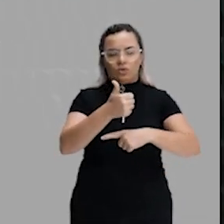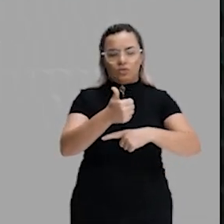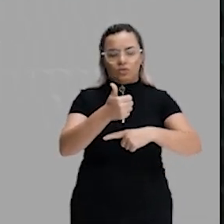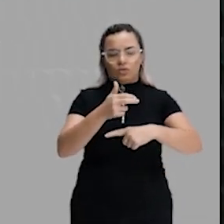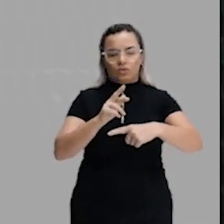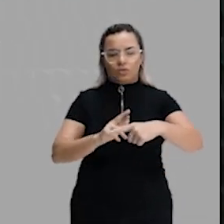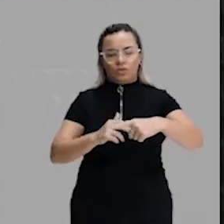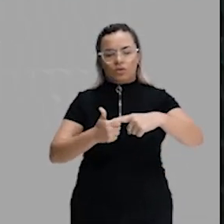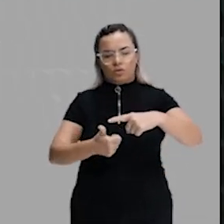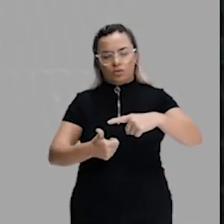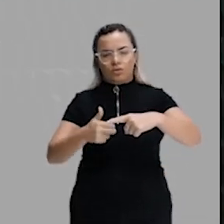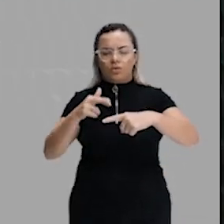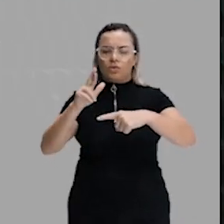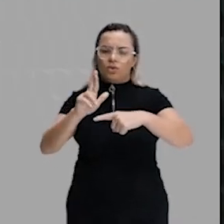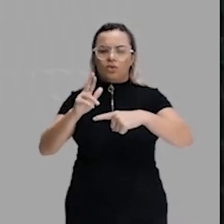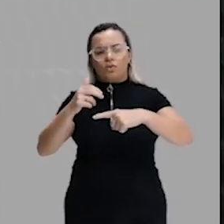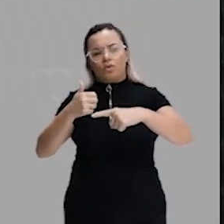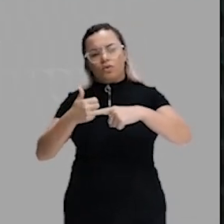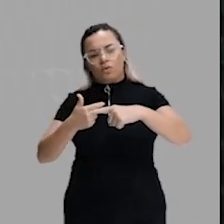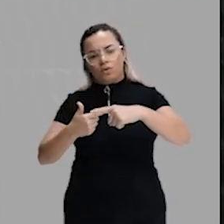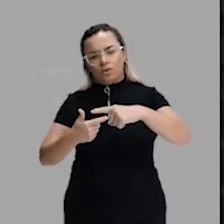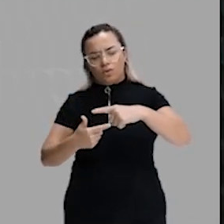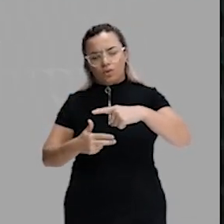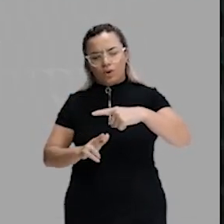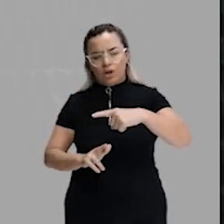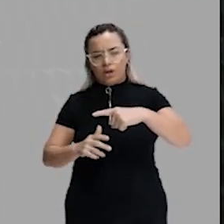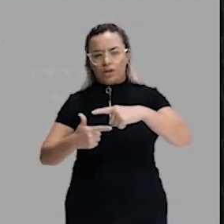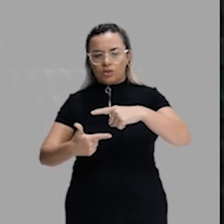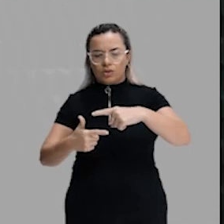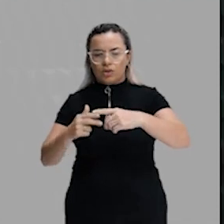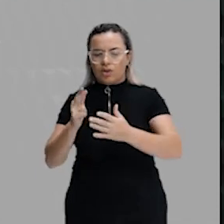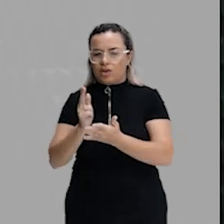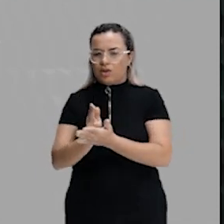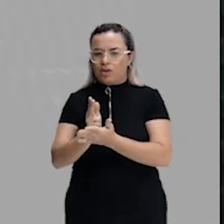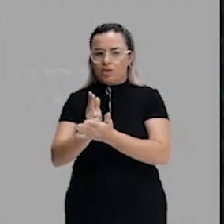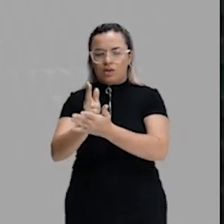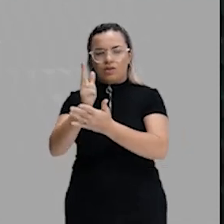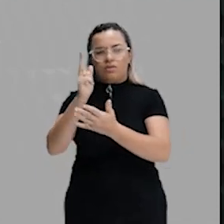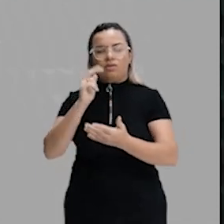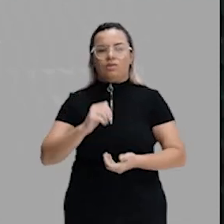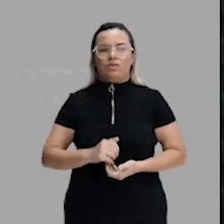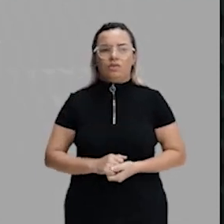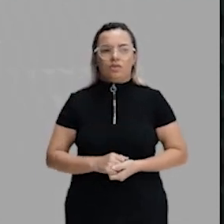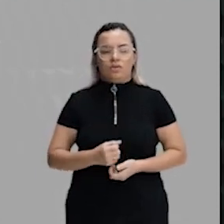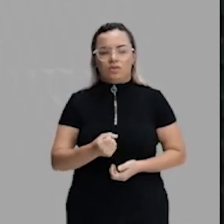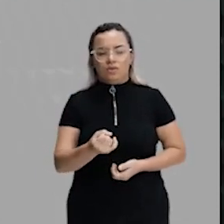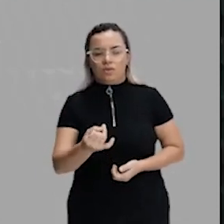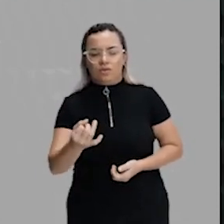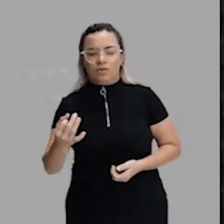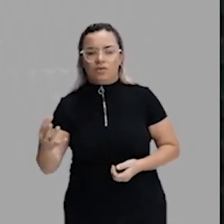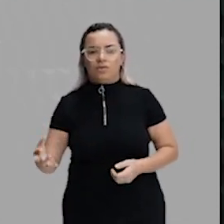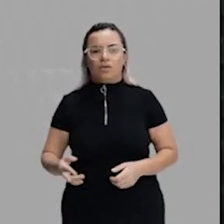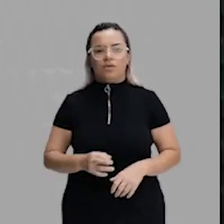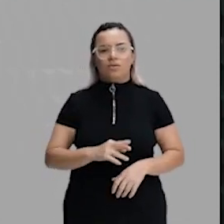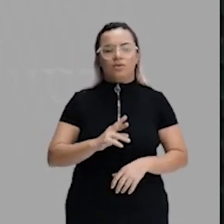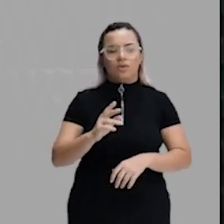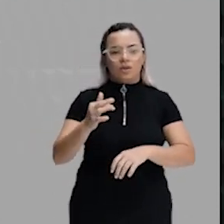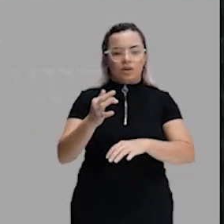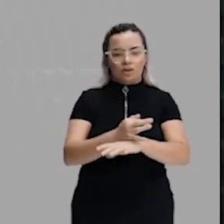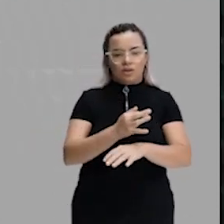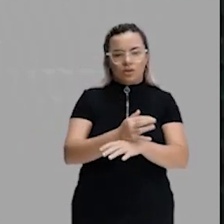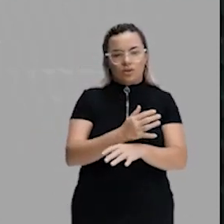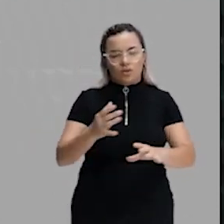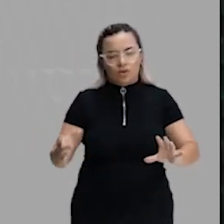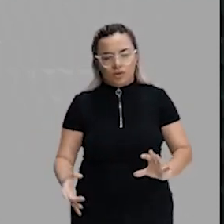1 sobre R2, mais 1 sobre R3, mais 1 sobre R4, assim até a quantidade de resistores que nós vamos ter aí